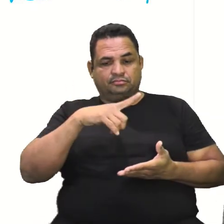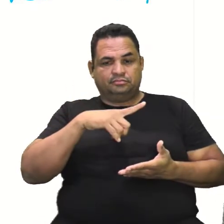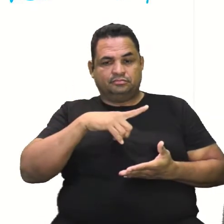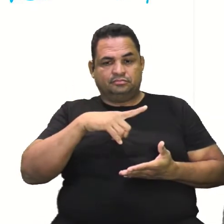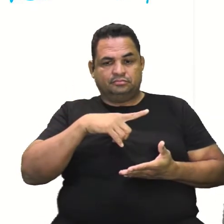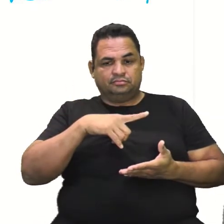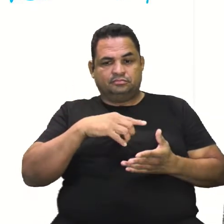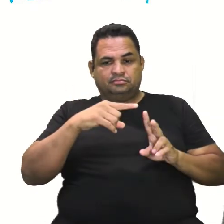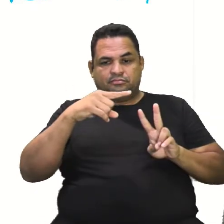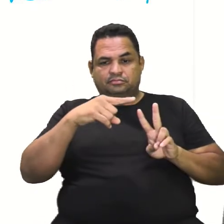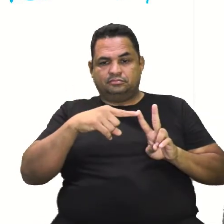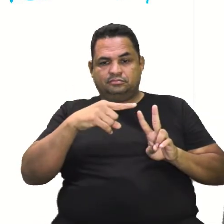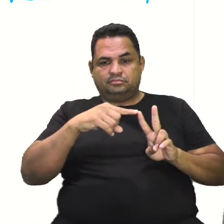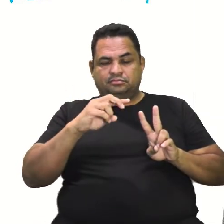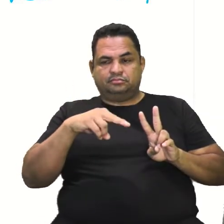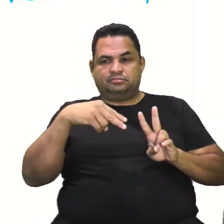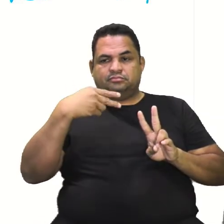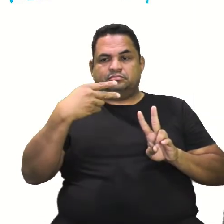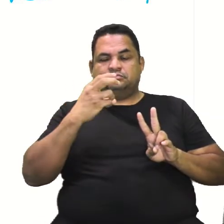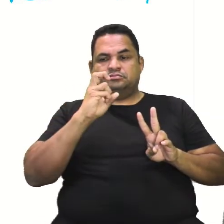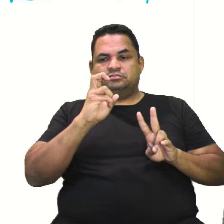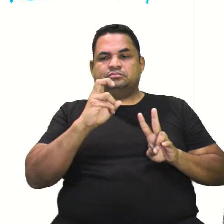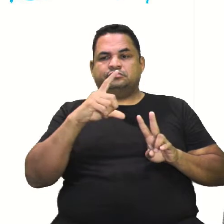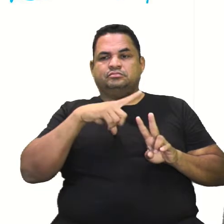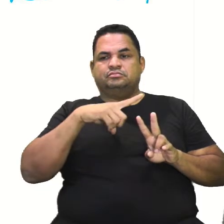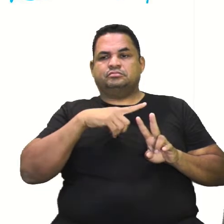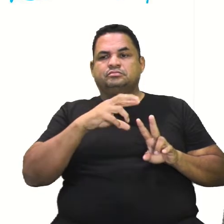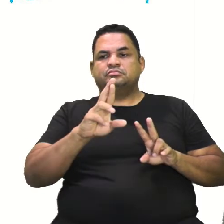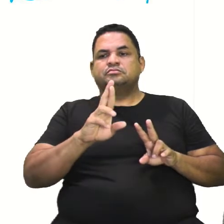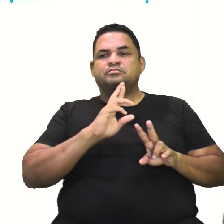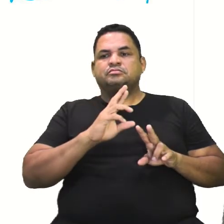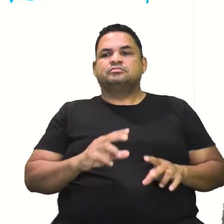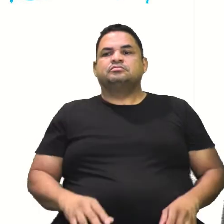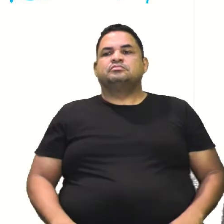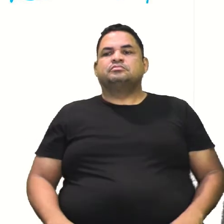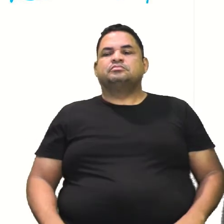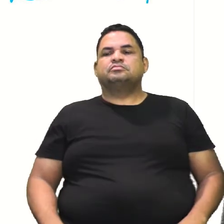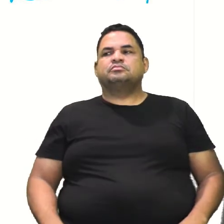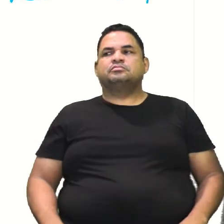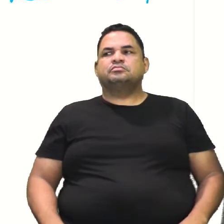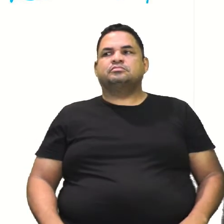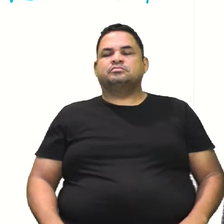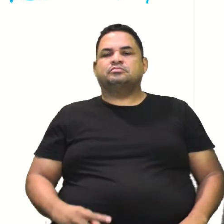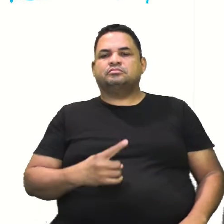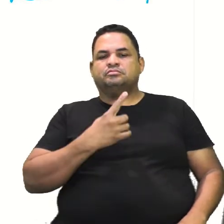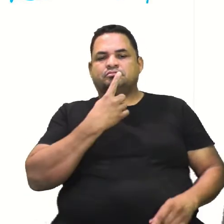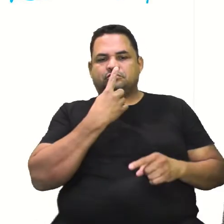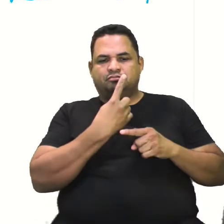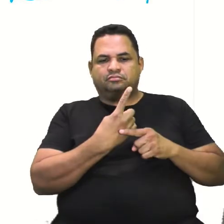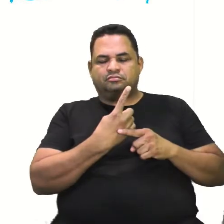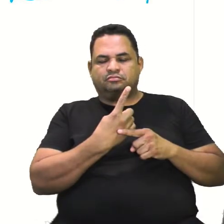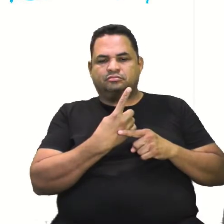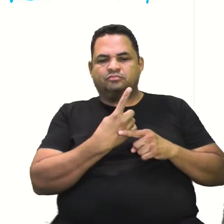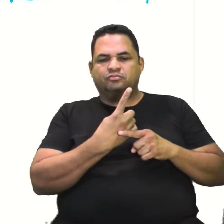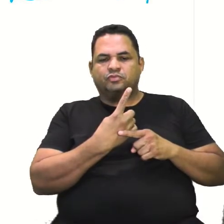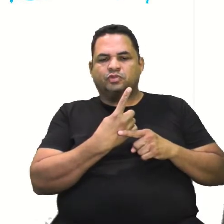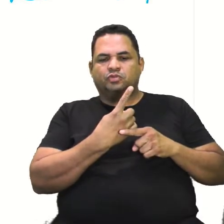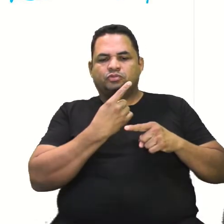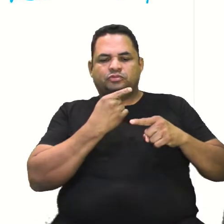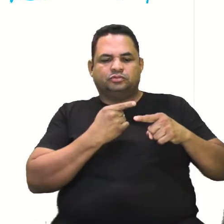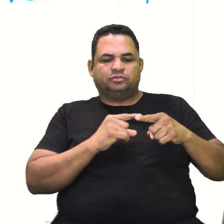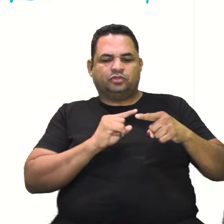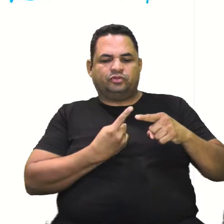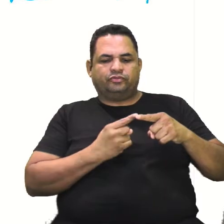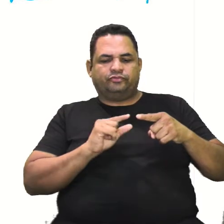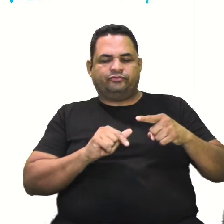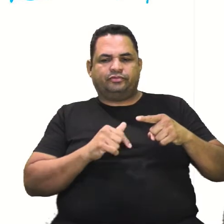temos também a raiz de 5. Só que nós encontramos como resposta 1 dividido por 1,4.